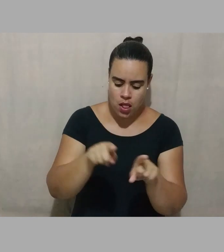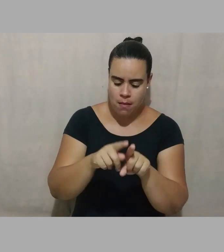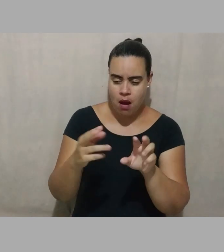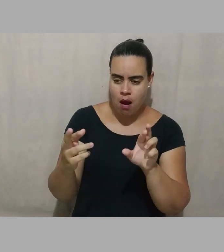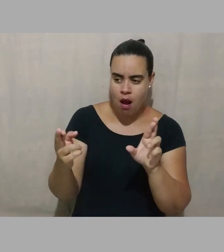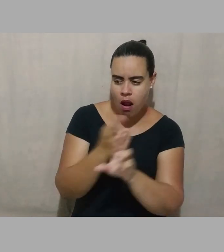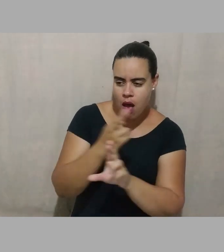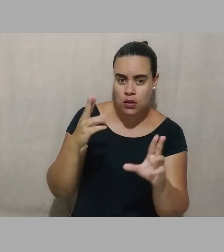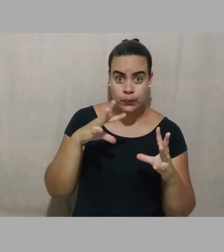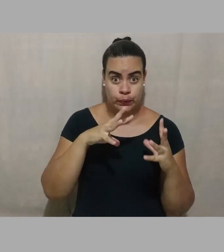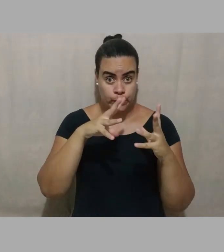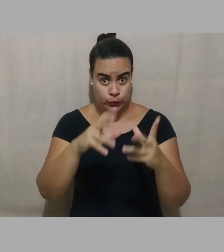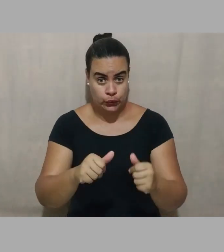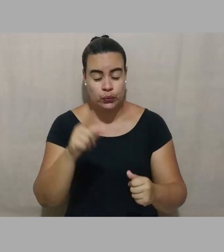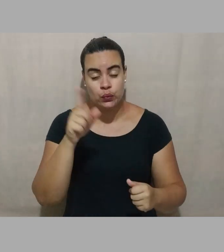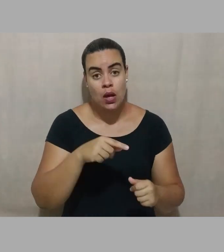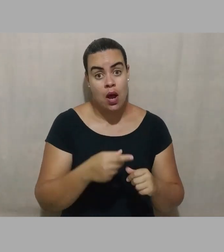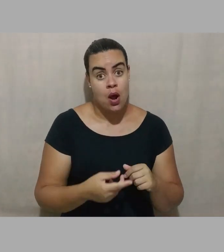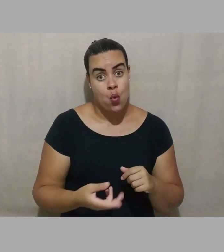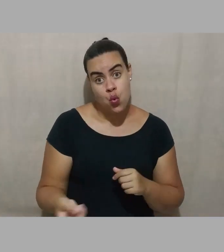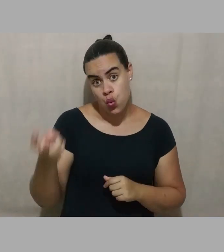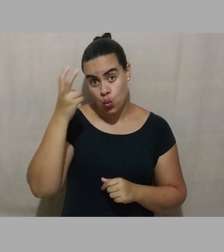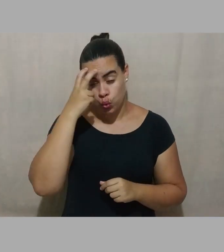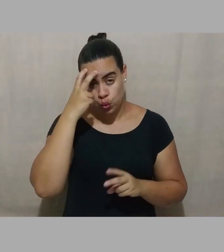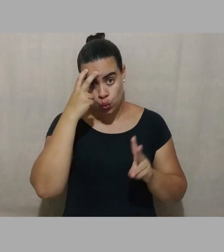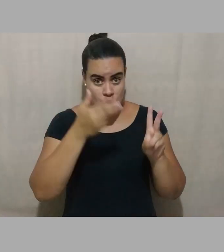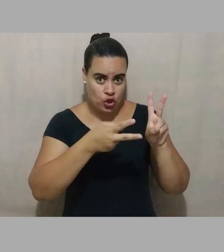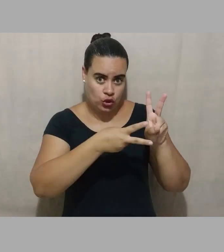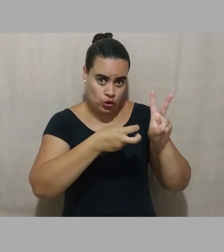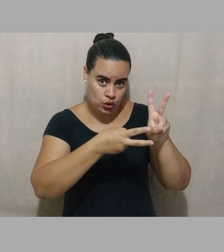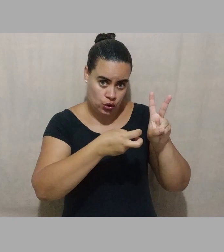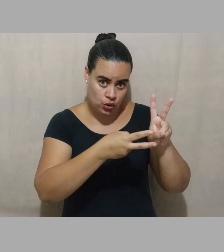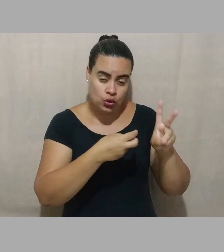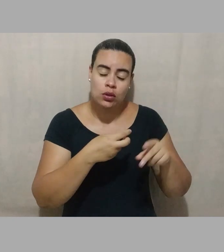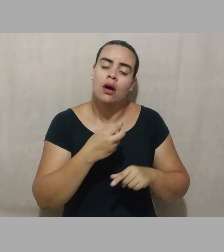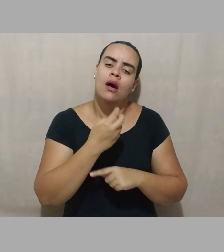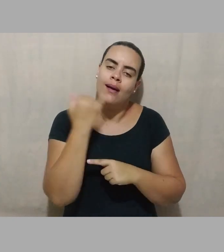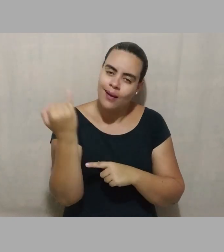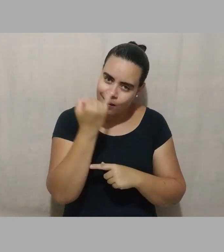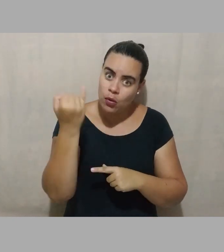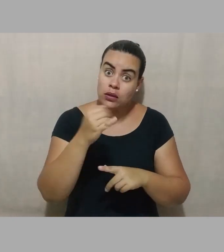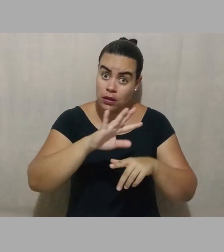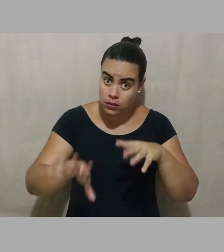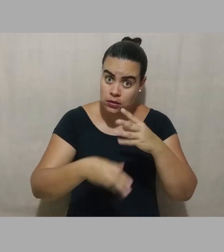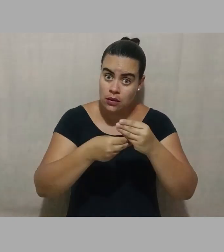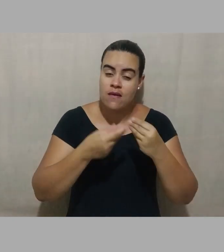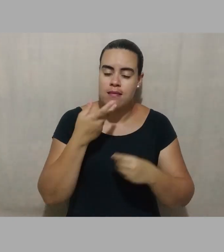com o mundo que é atravessada pela cultura indígena, sobretudo, né? Então é importante ressaltar